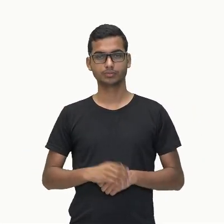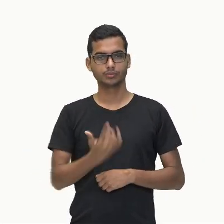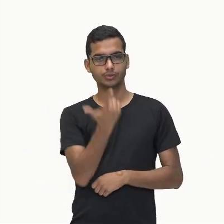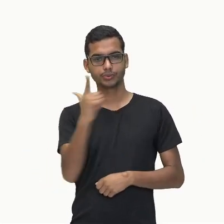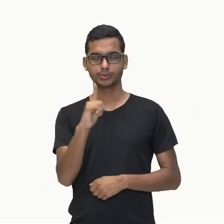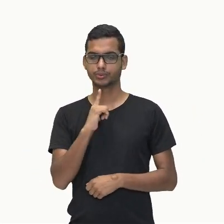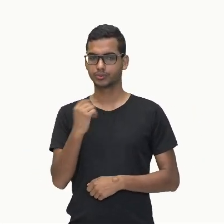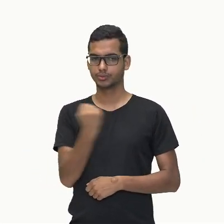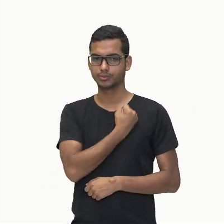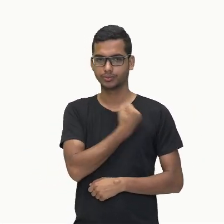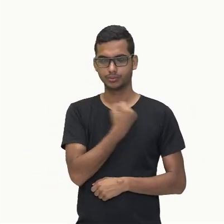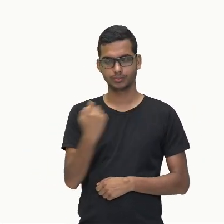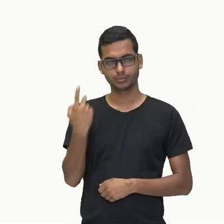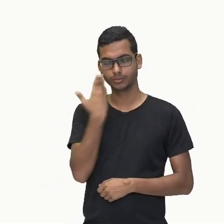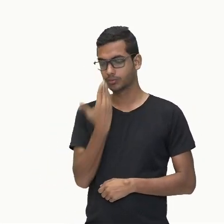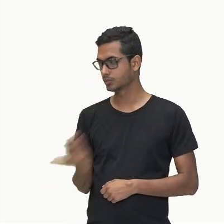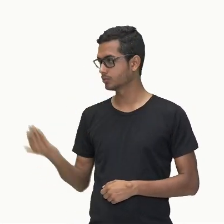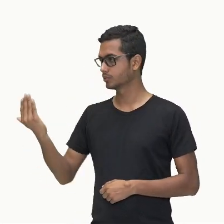da relação,